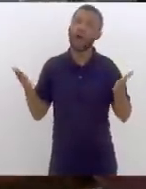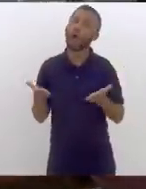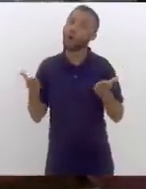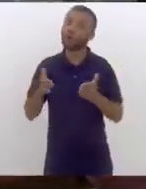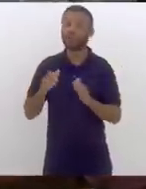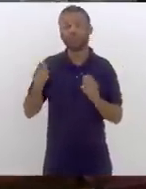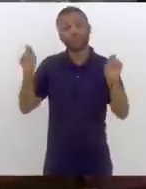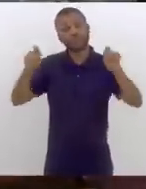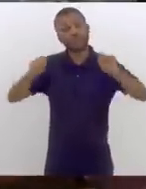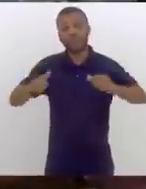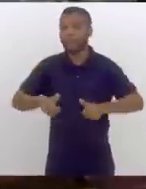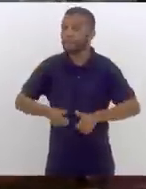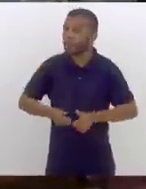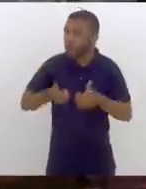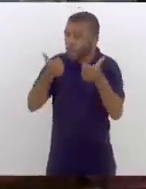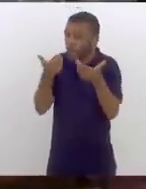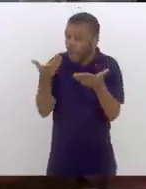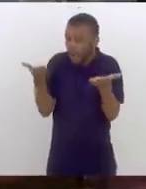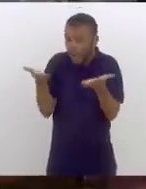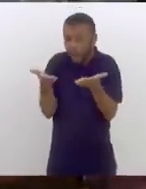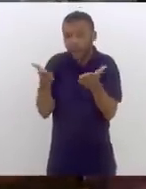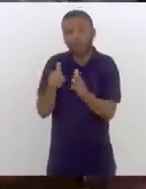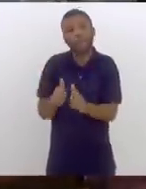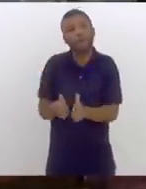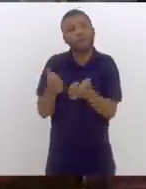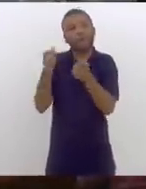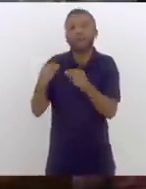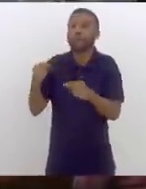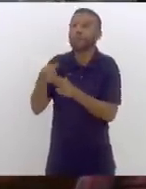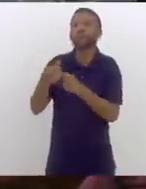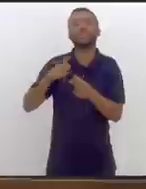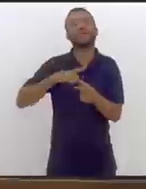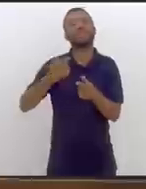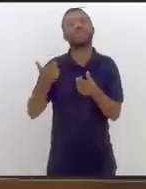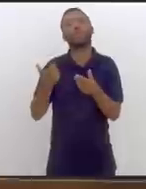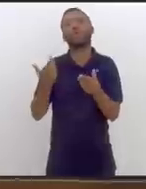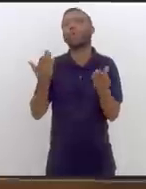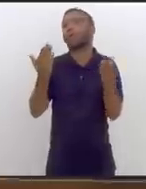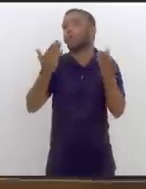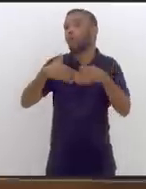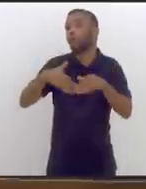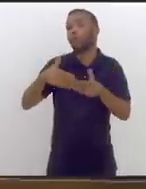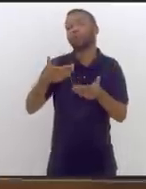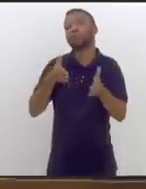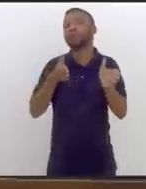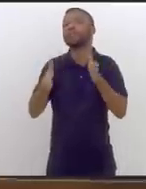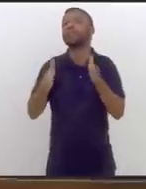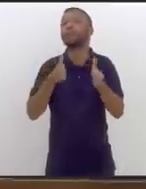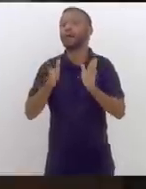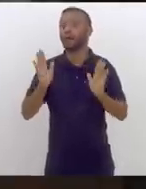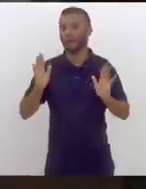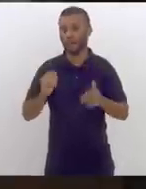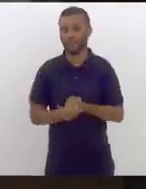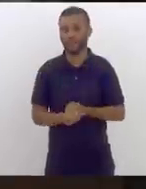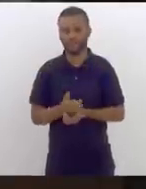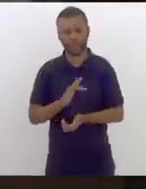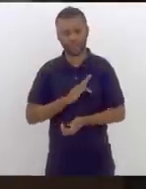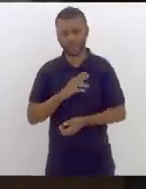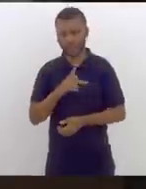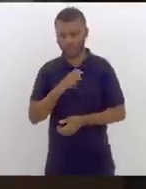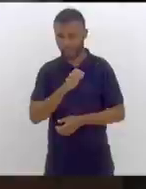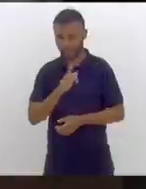que melhorou um pouquinho hoje que melhorou um pouquinho depois que abriu o concurso temporário a polícia penal